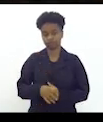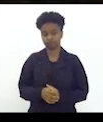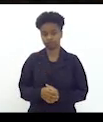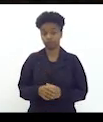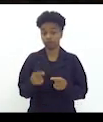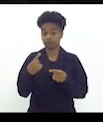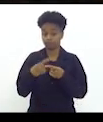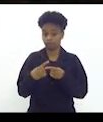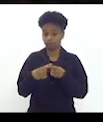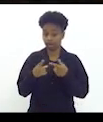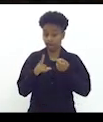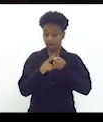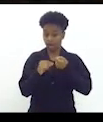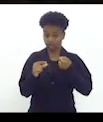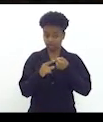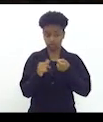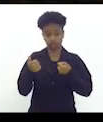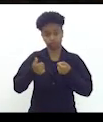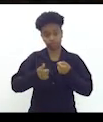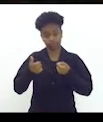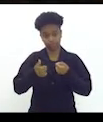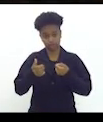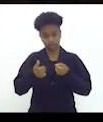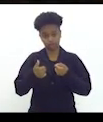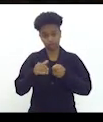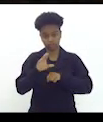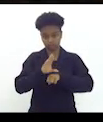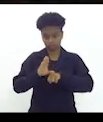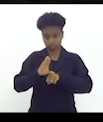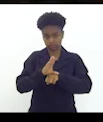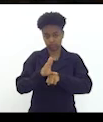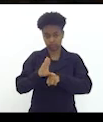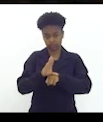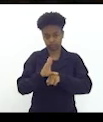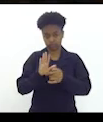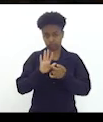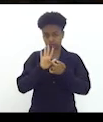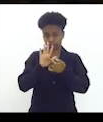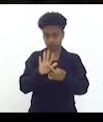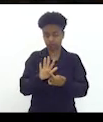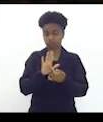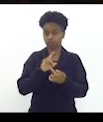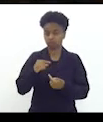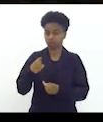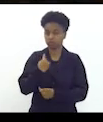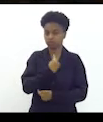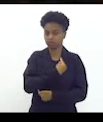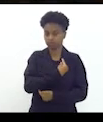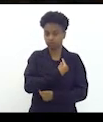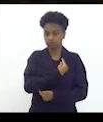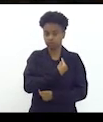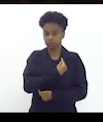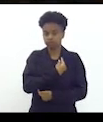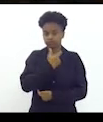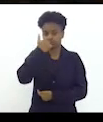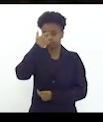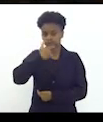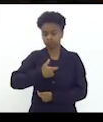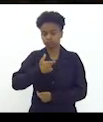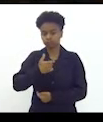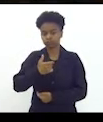Porque o artigo 1º da Constituição da República diz que nós somos a República